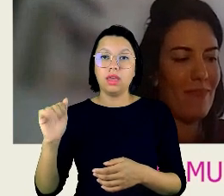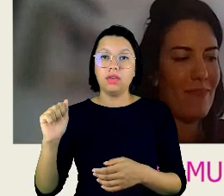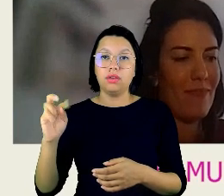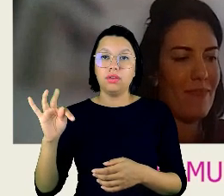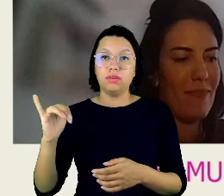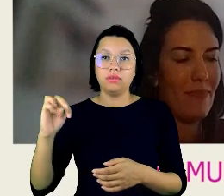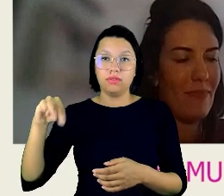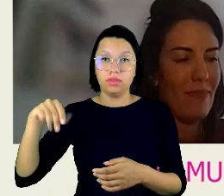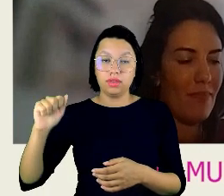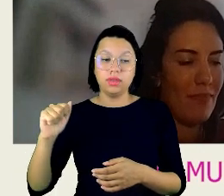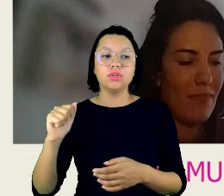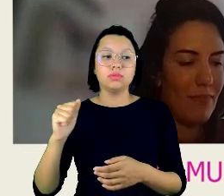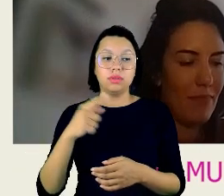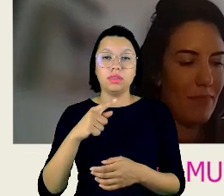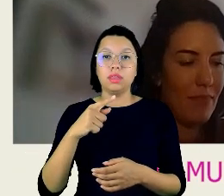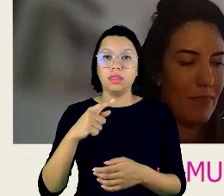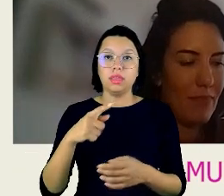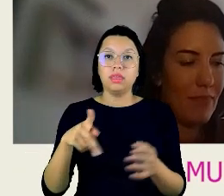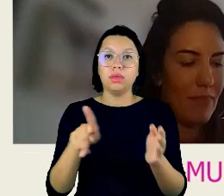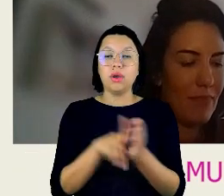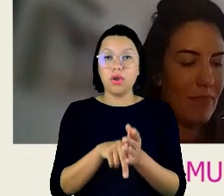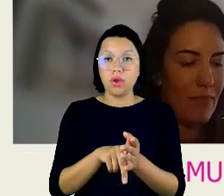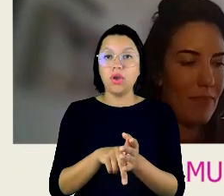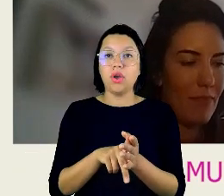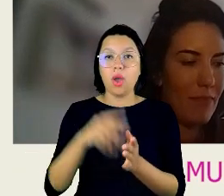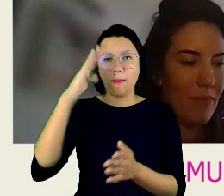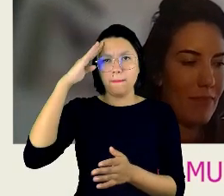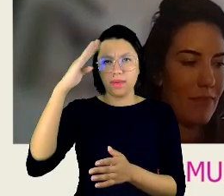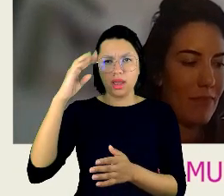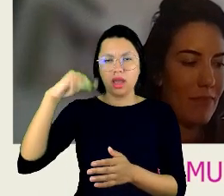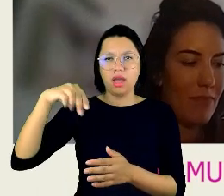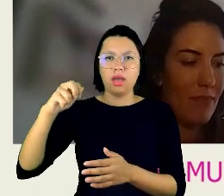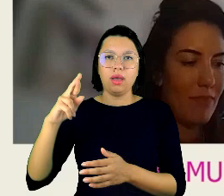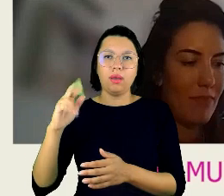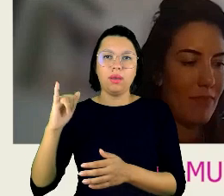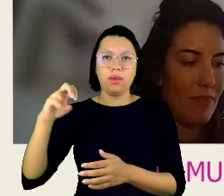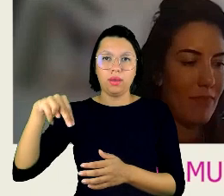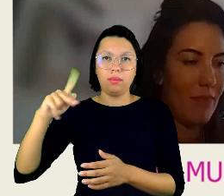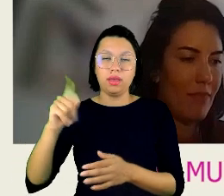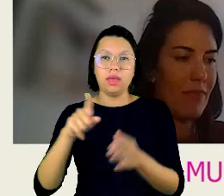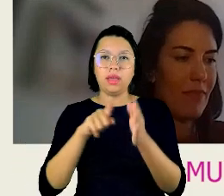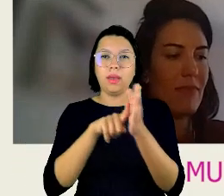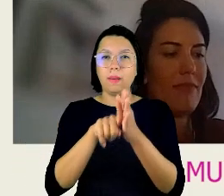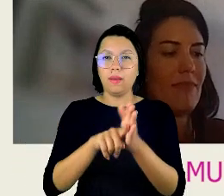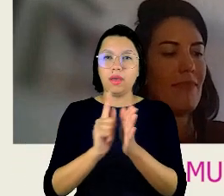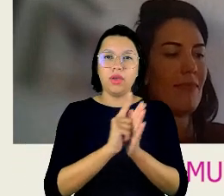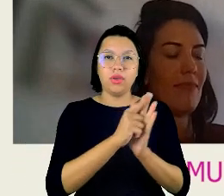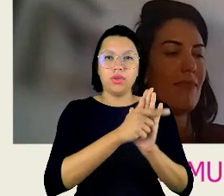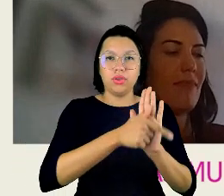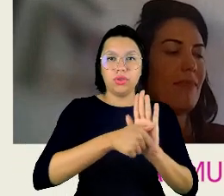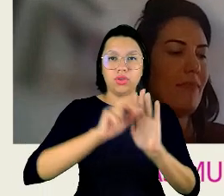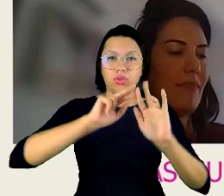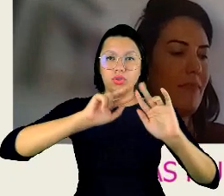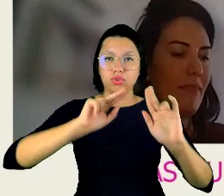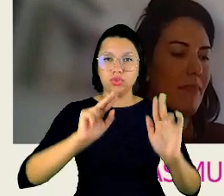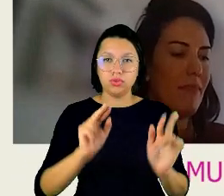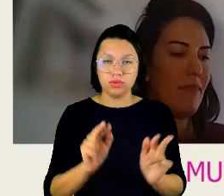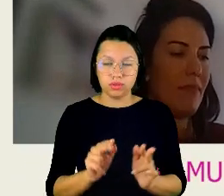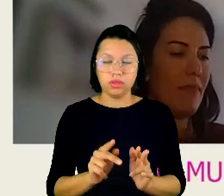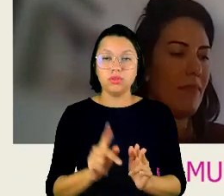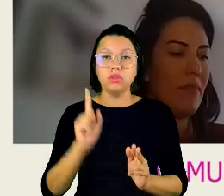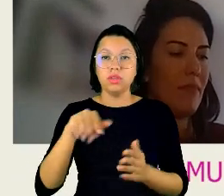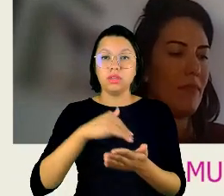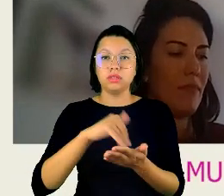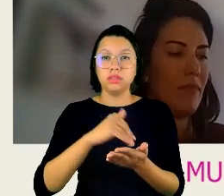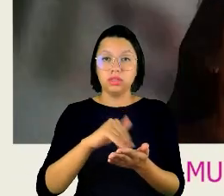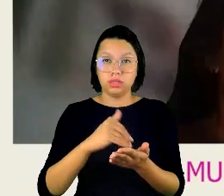A Bruna é militar da Marinha do Brasil, pesquisadora de gênero e diversidade, é secretária